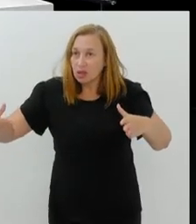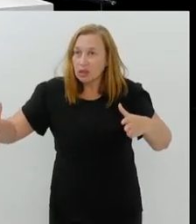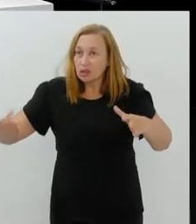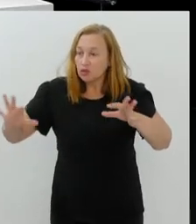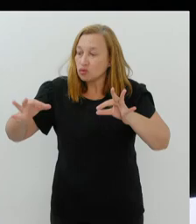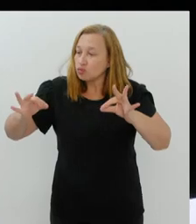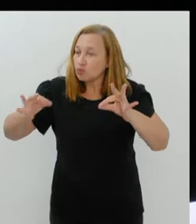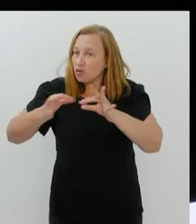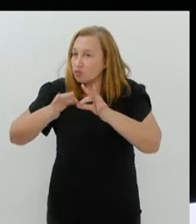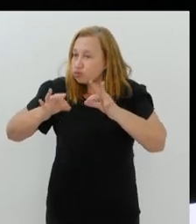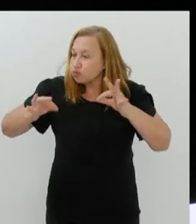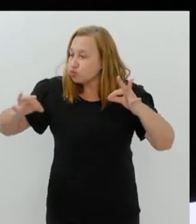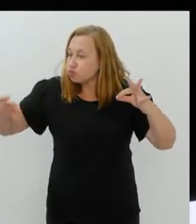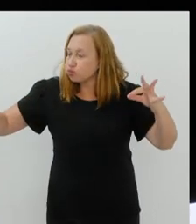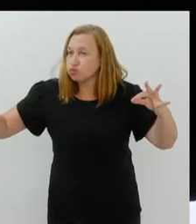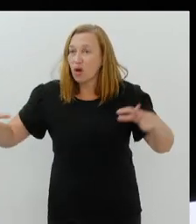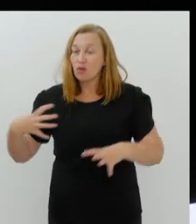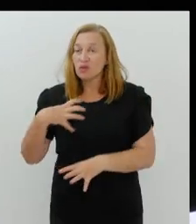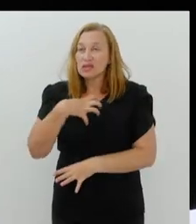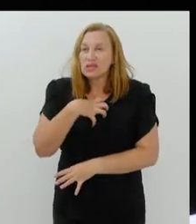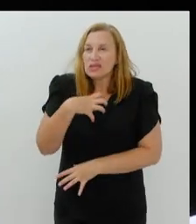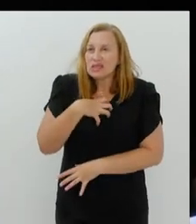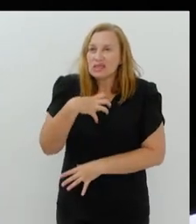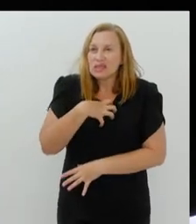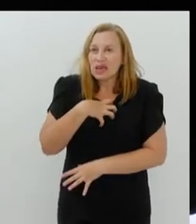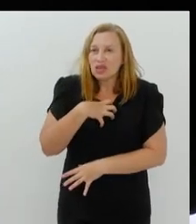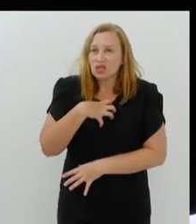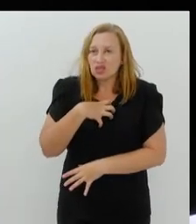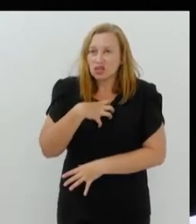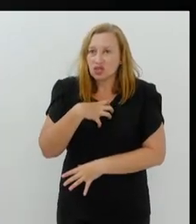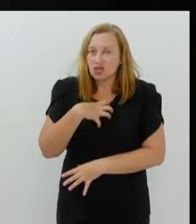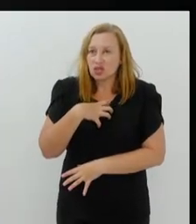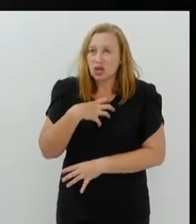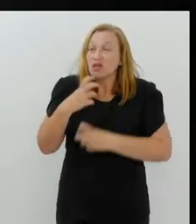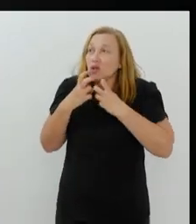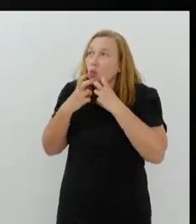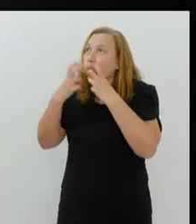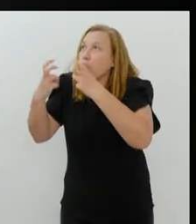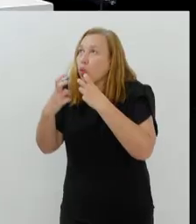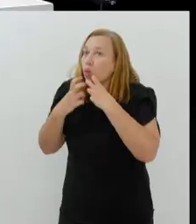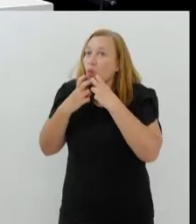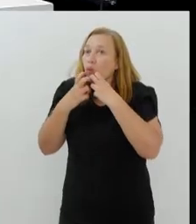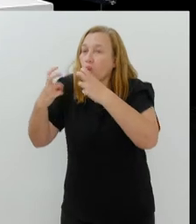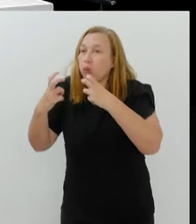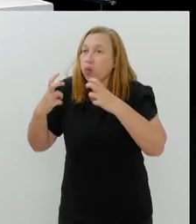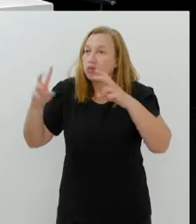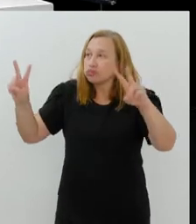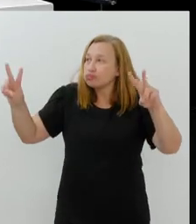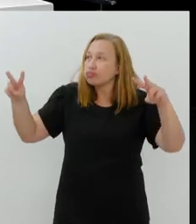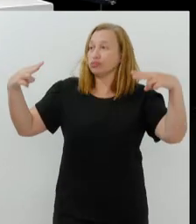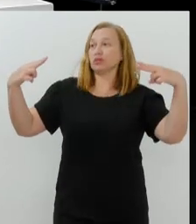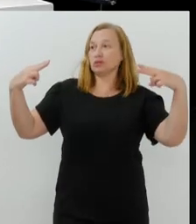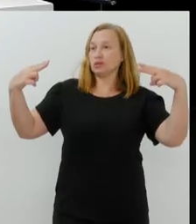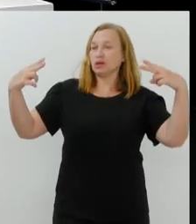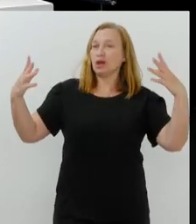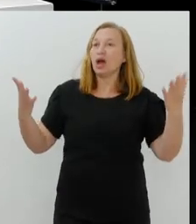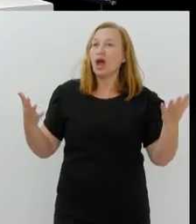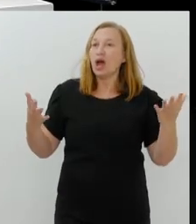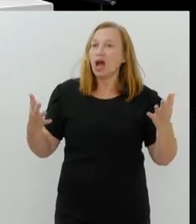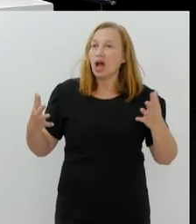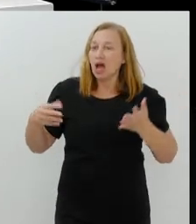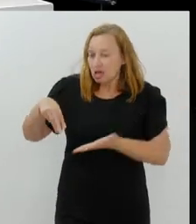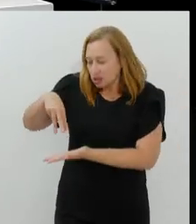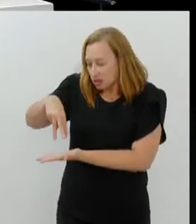grade. É muito distante, então você se sente... Aqui no Rio você tem... Aqui o povo te grita, você consegue olhar no olho das pessoas. Eu costumo falar isso. Aqui no